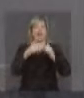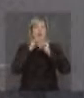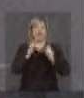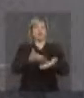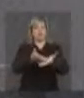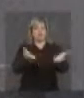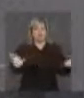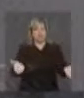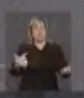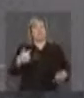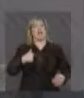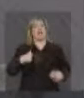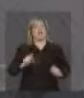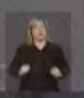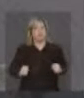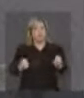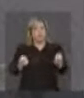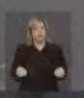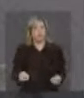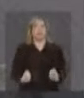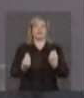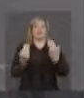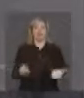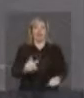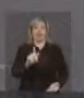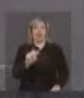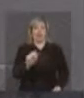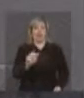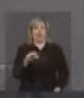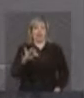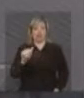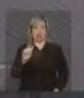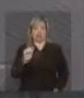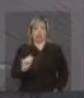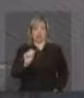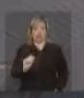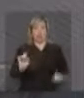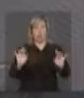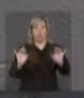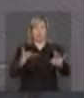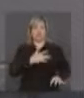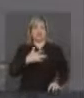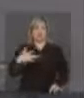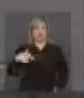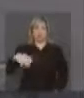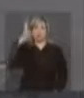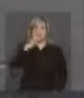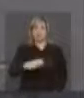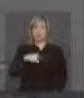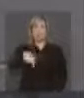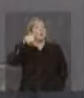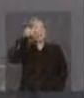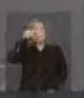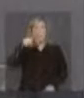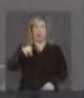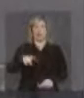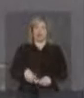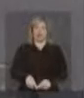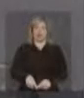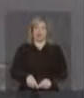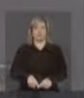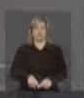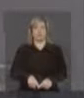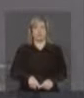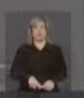meu empenho em garantir a qualidade da saúde no Brasil, ele é total. Não